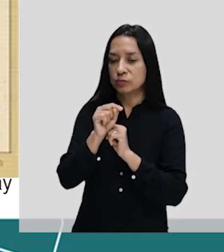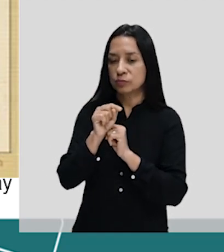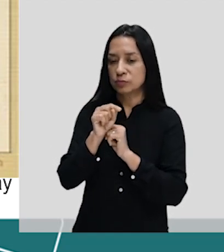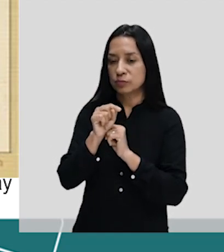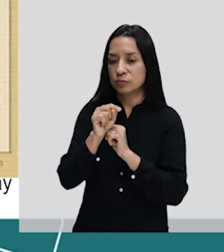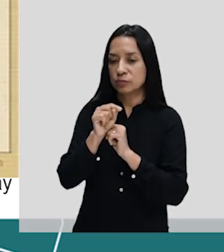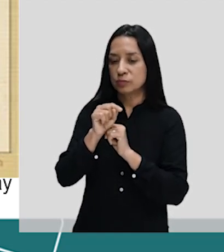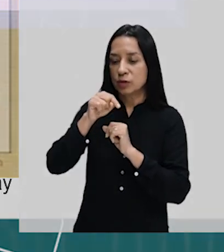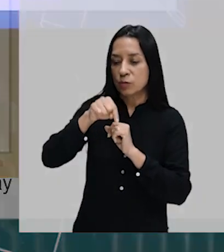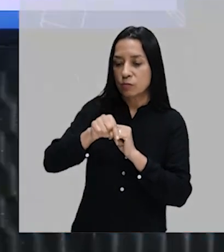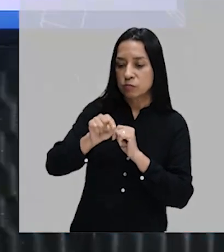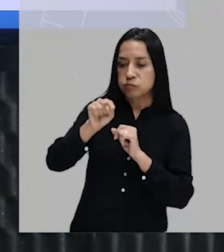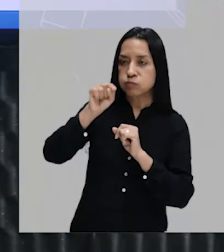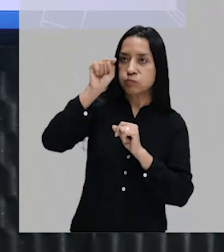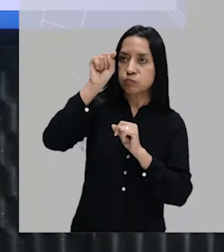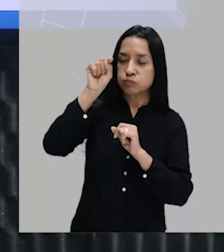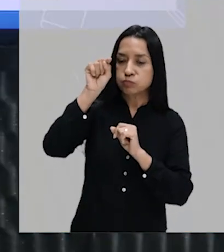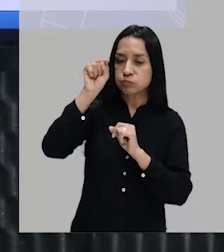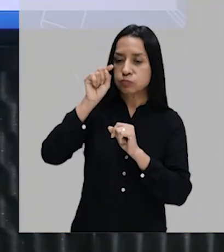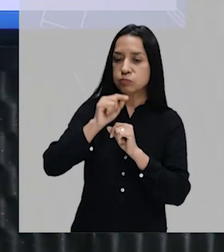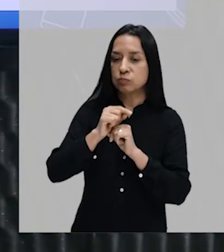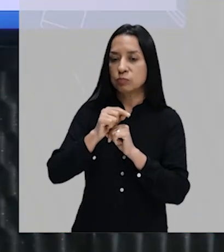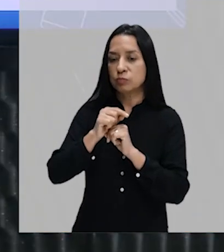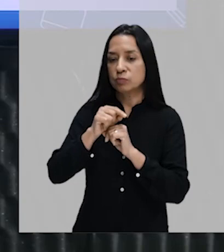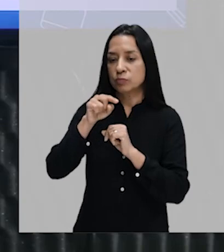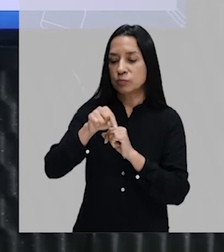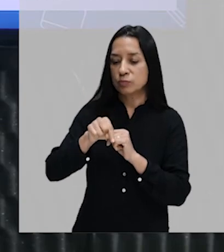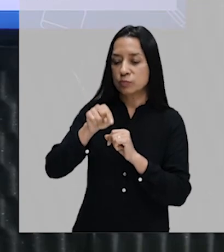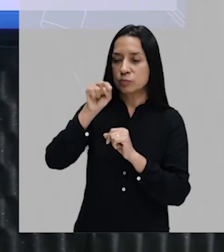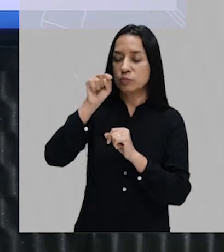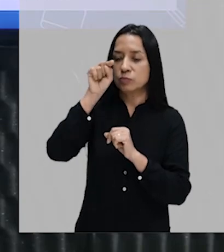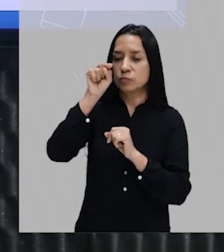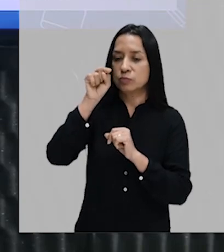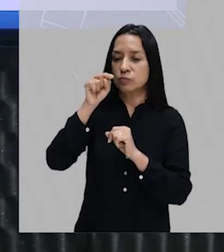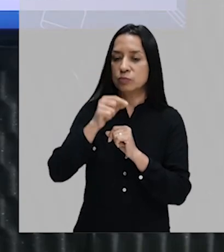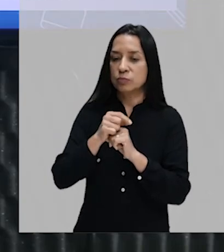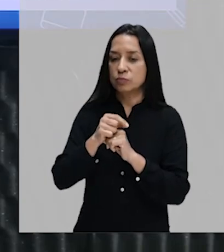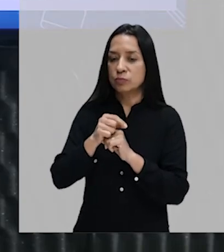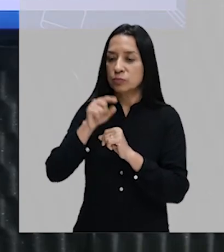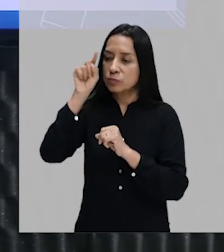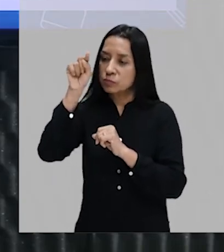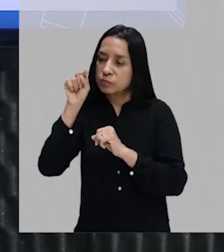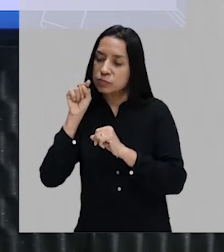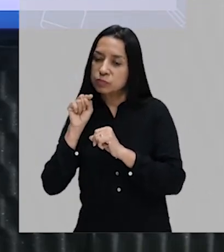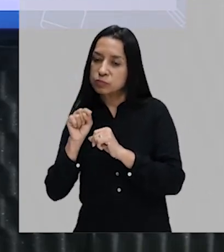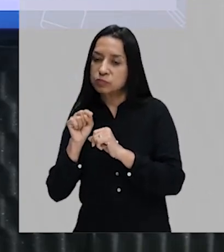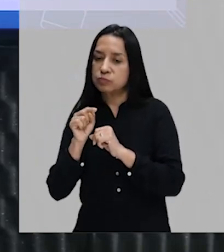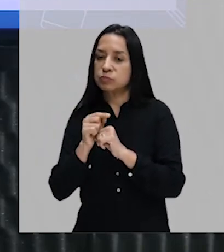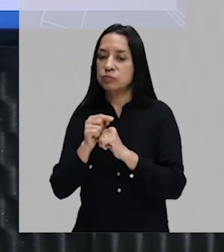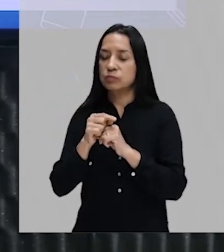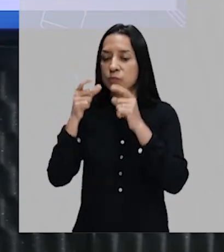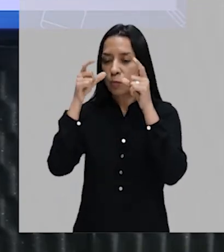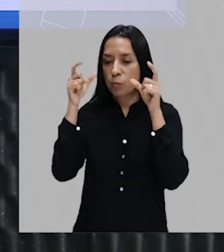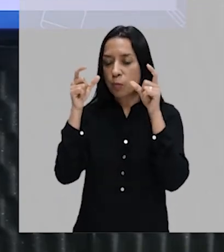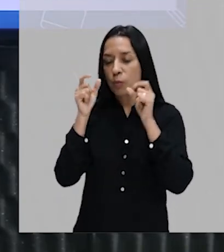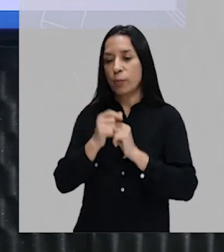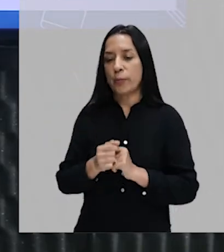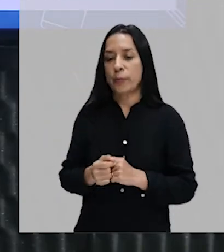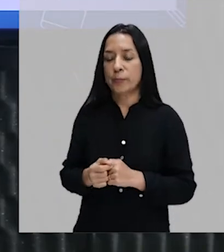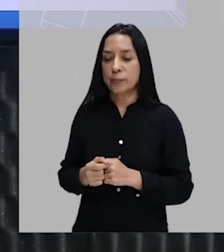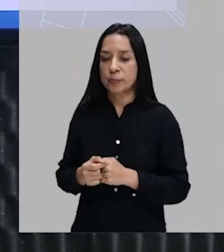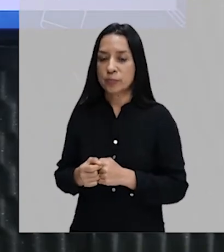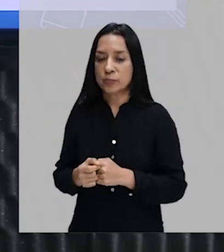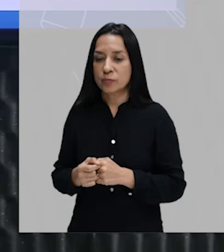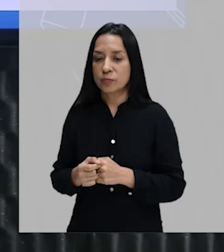Exclamação de cabeça para baixo, tá? Que ela tá aqui com essa carinha assim assustada. E a exclamação de carinha para cima, que tá aqui de boa, pegando um solzinho,